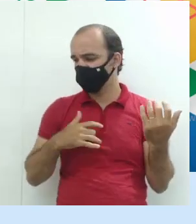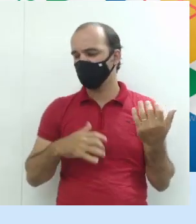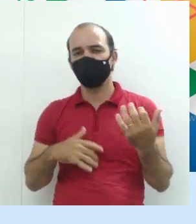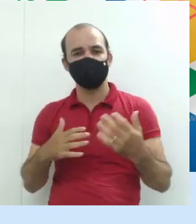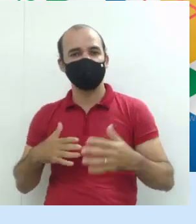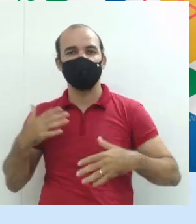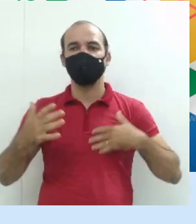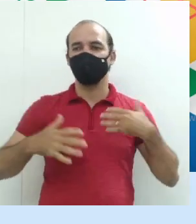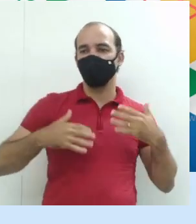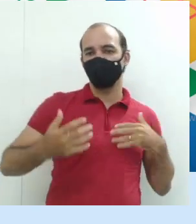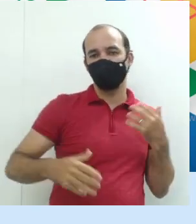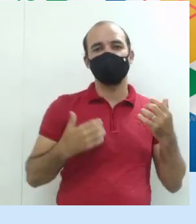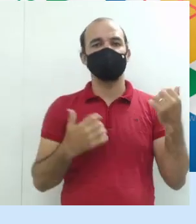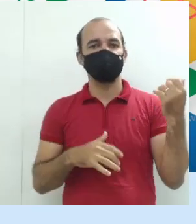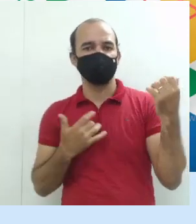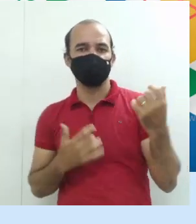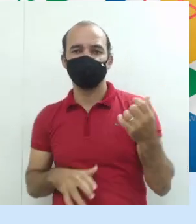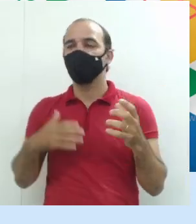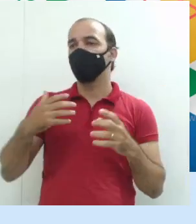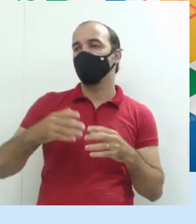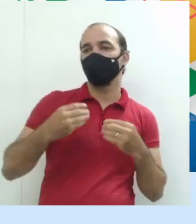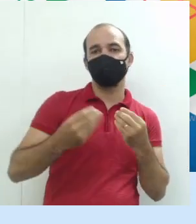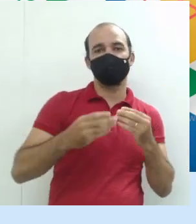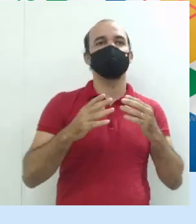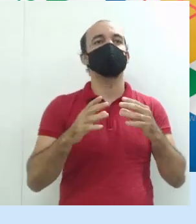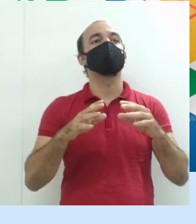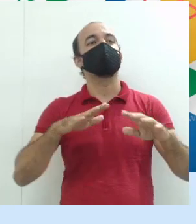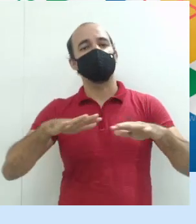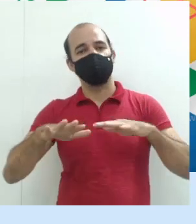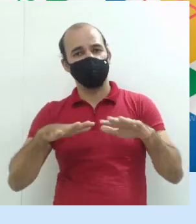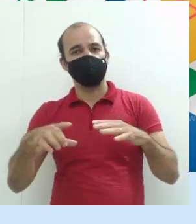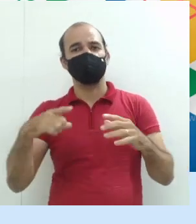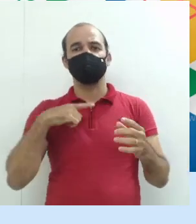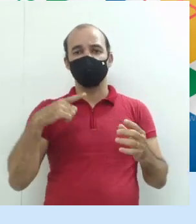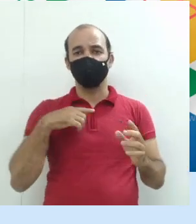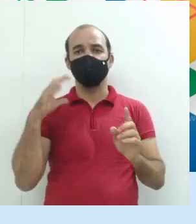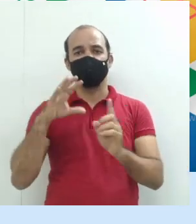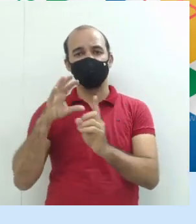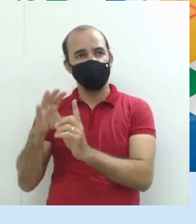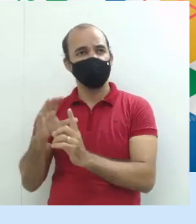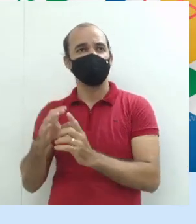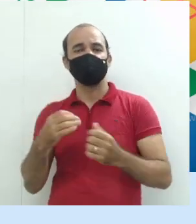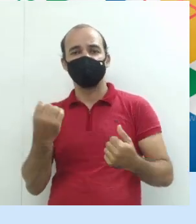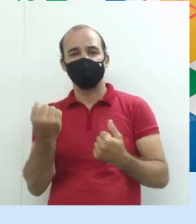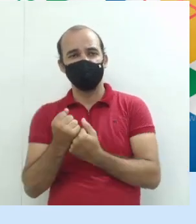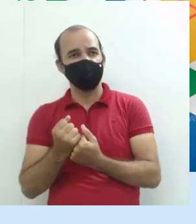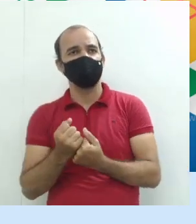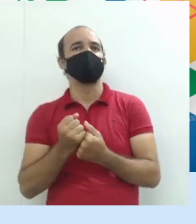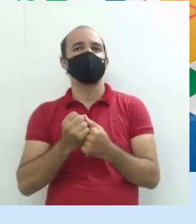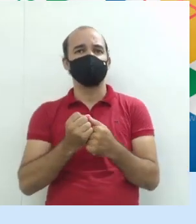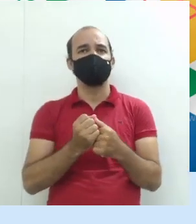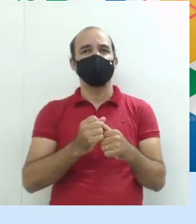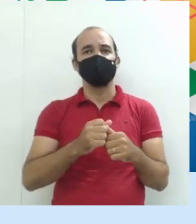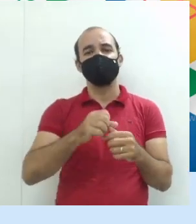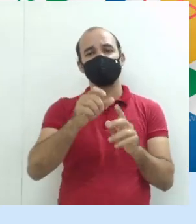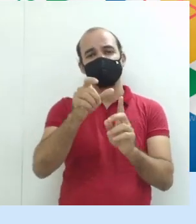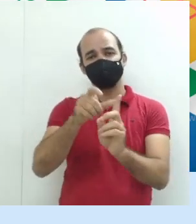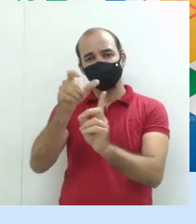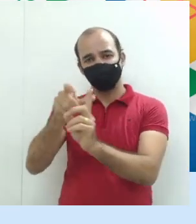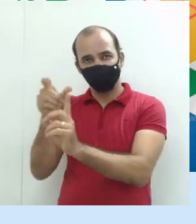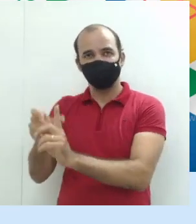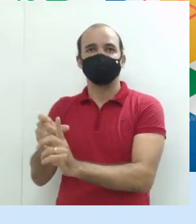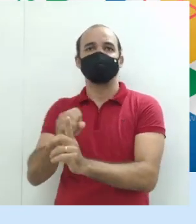e dançante. O movimento ainda contou, né, com cantores como Gerry Adriane, Rony Von e Silvinha